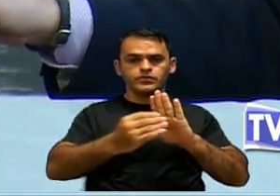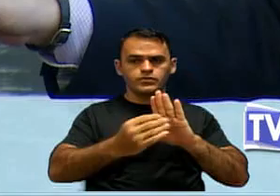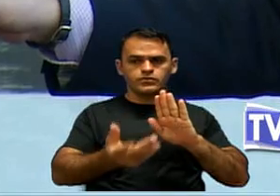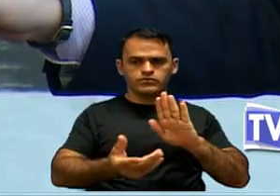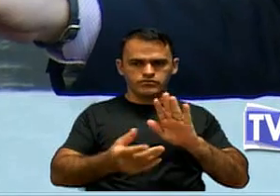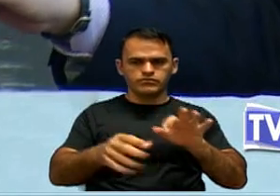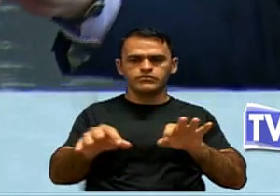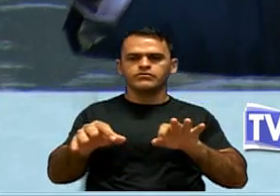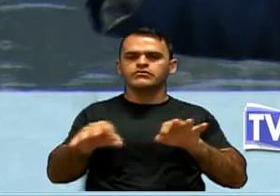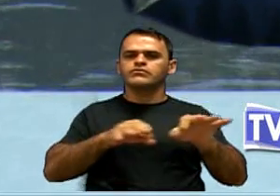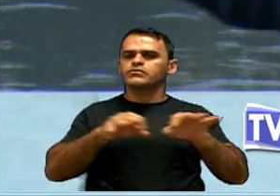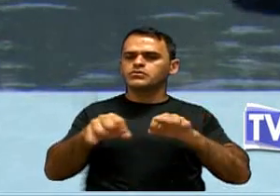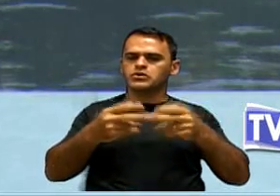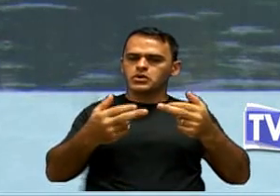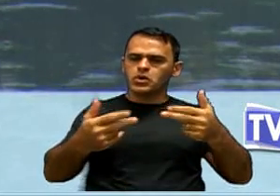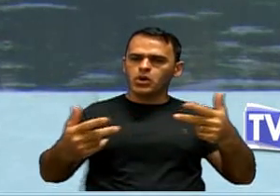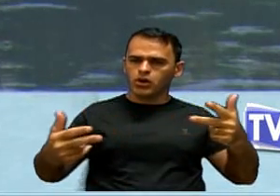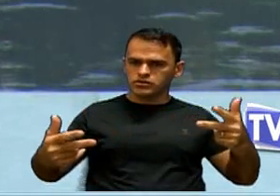sobre drogas.